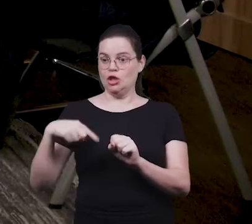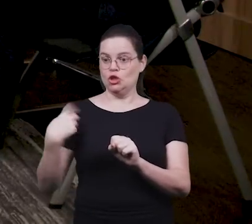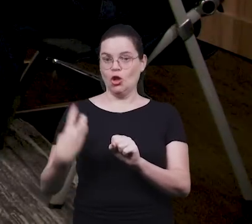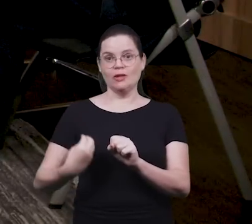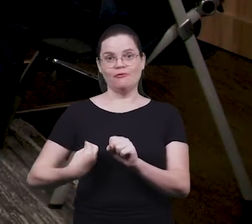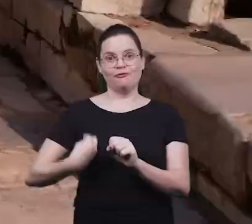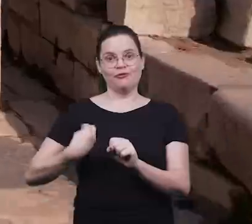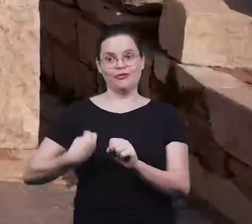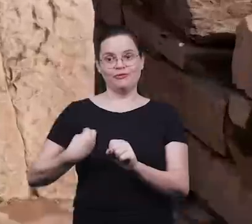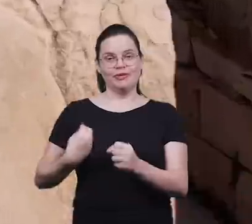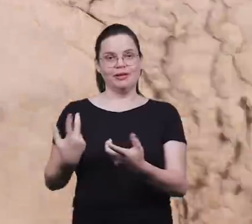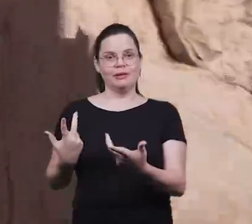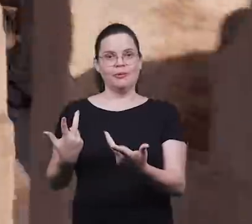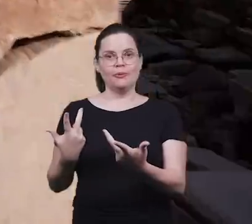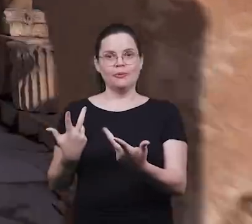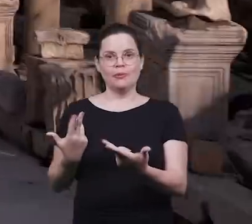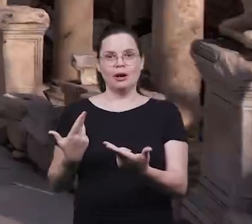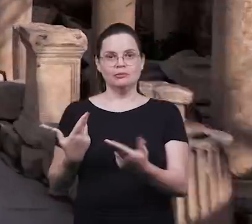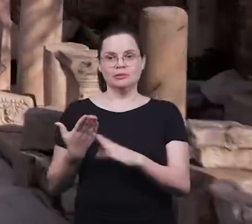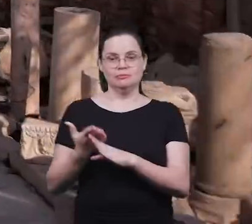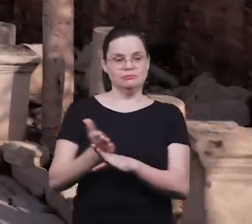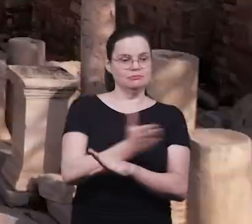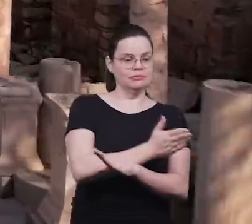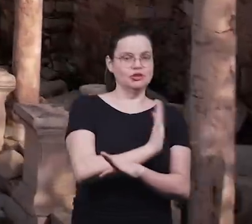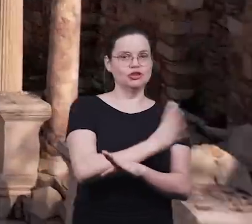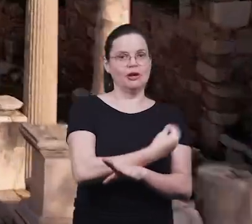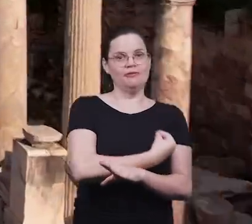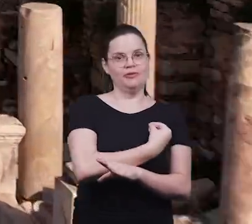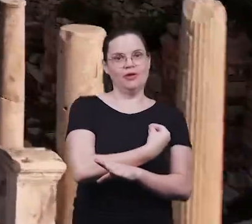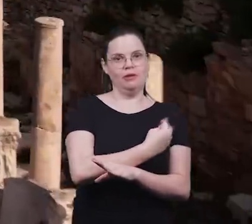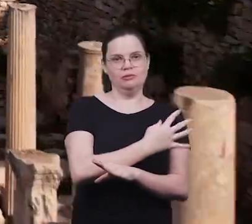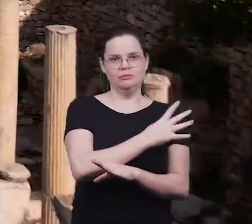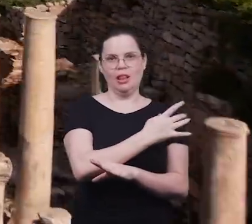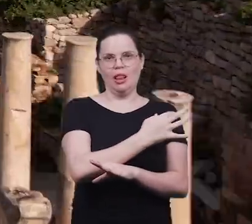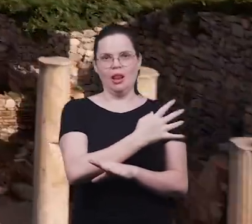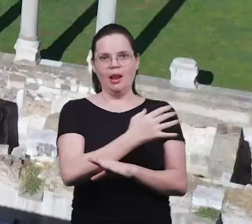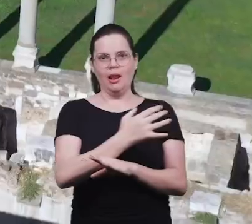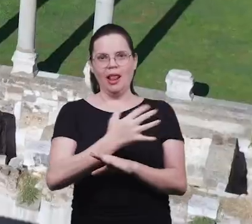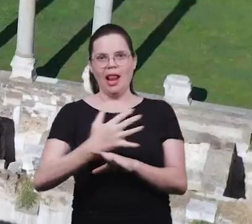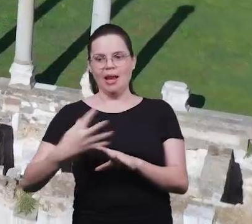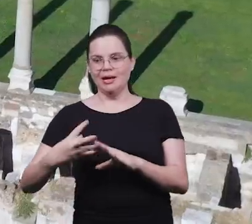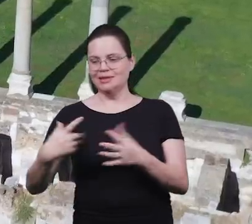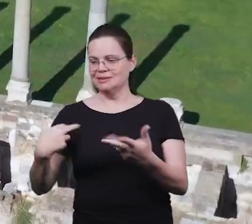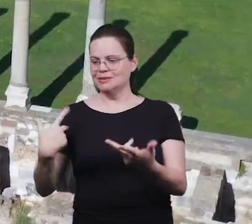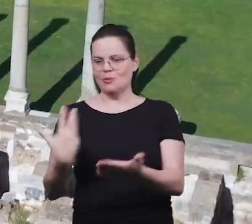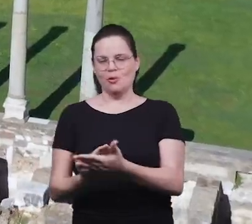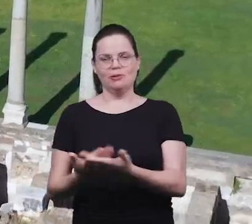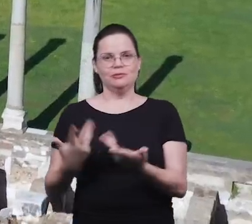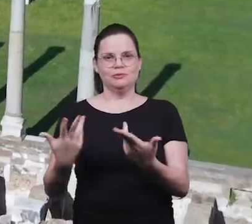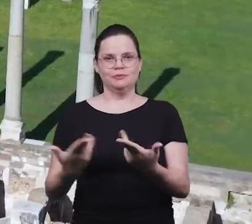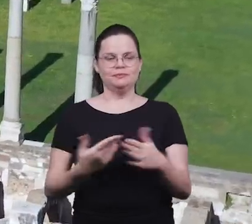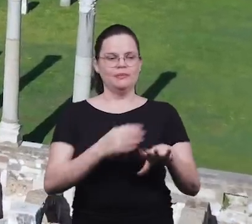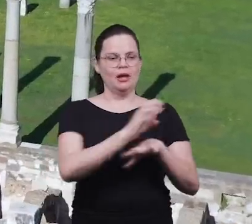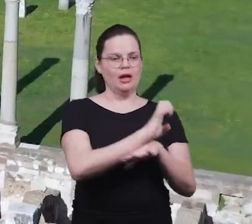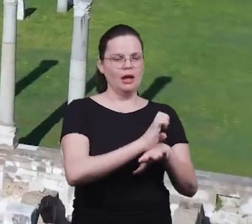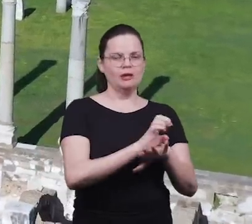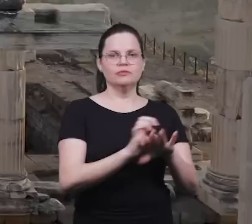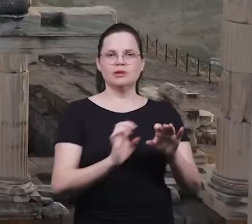igrejas viveram, né? O que viveu a igreja de Éfeso, o que viveu a igreja de Esmirna, a igreja